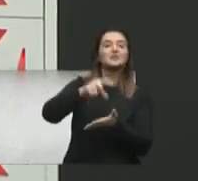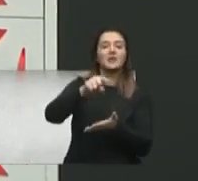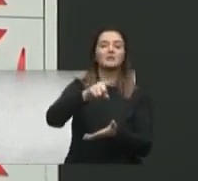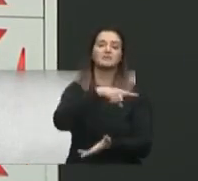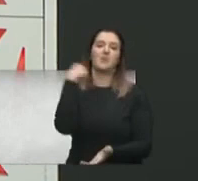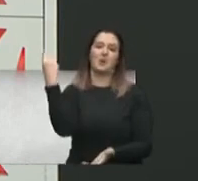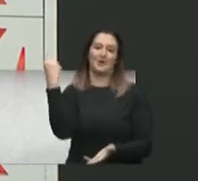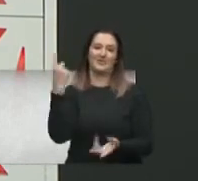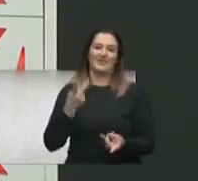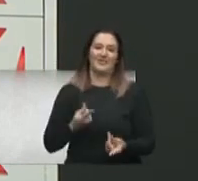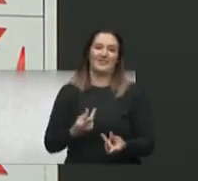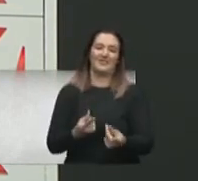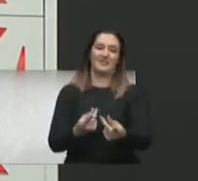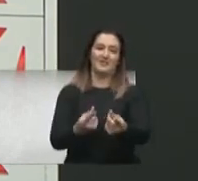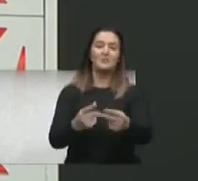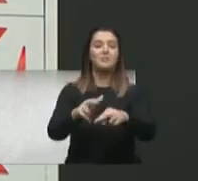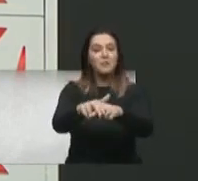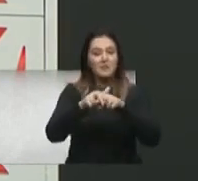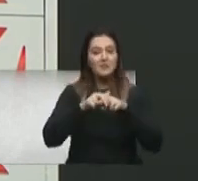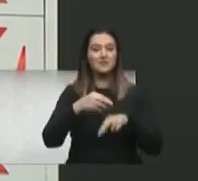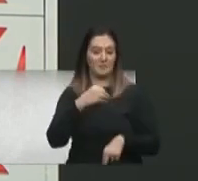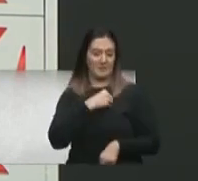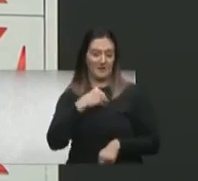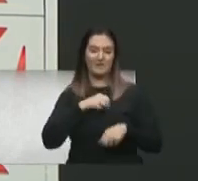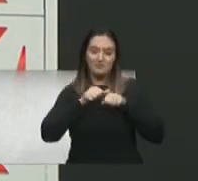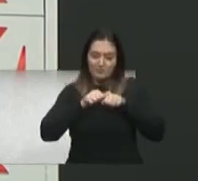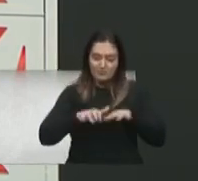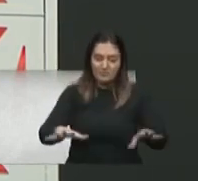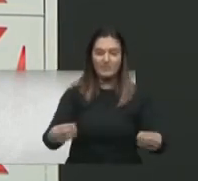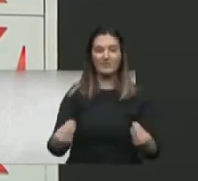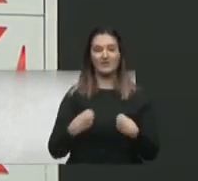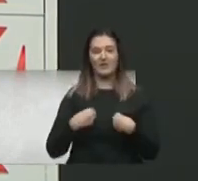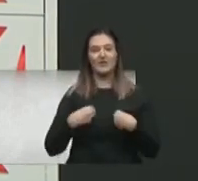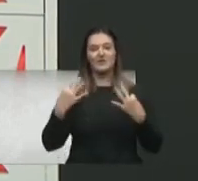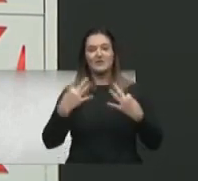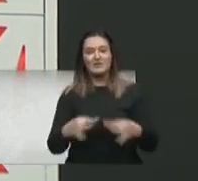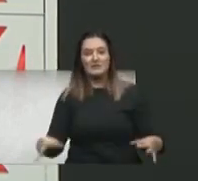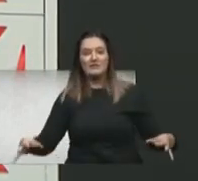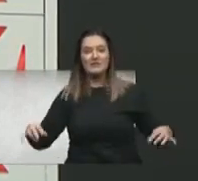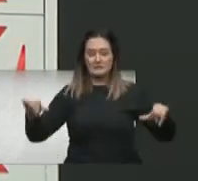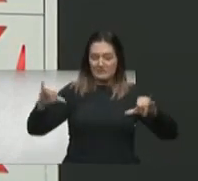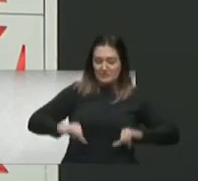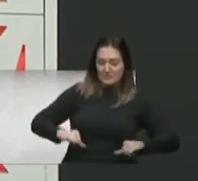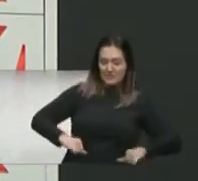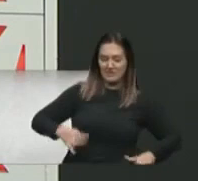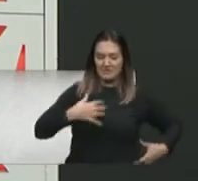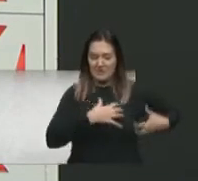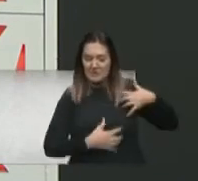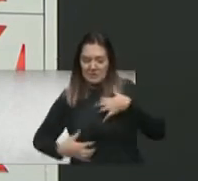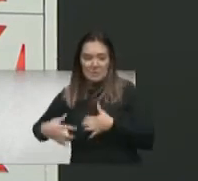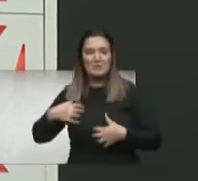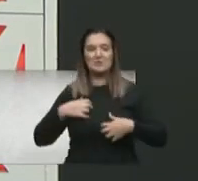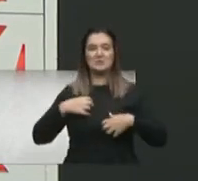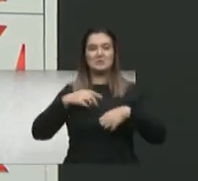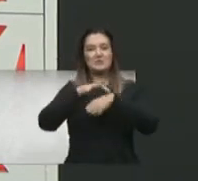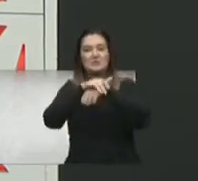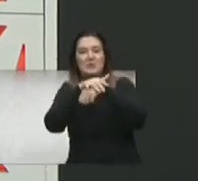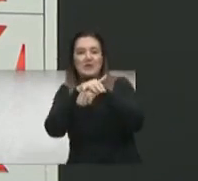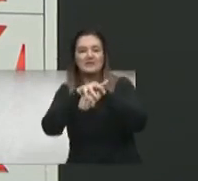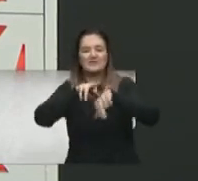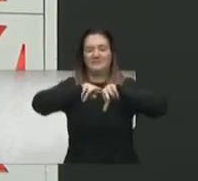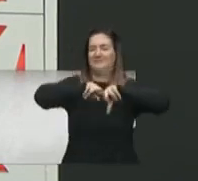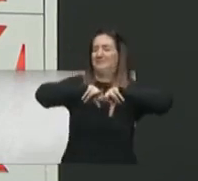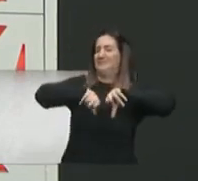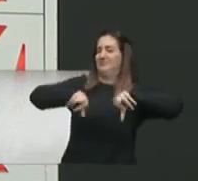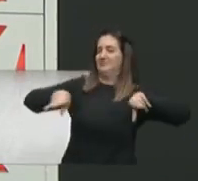Senhor. Claro, o pecado entrou, trouxe dor, sofrimento, tantas coisas ruins como esse vírus e como tantos outros